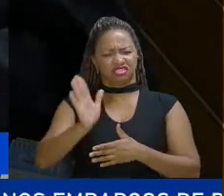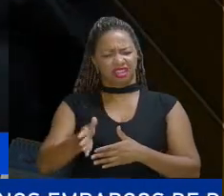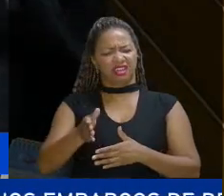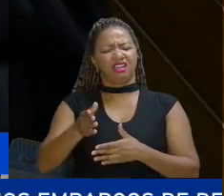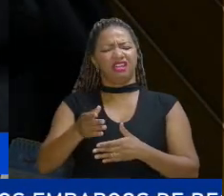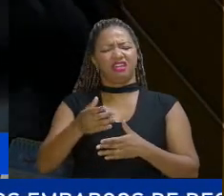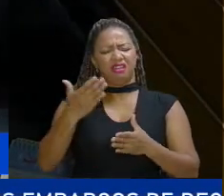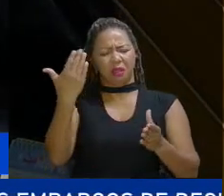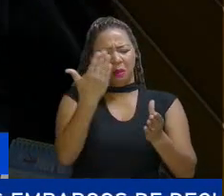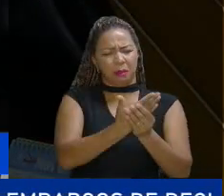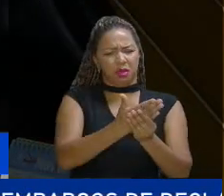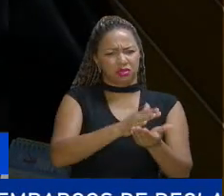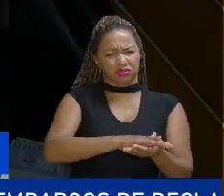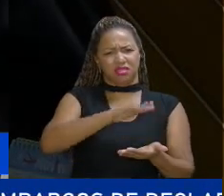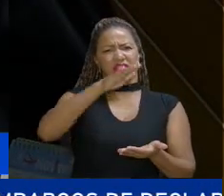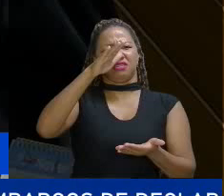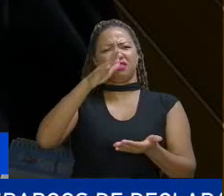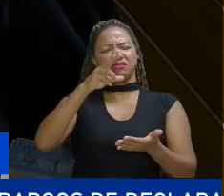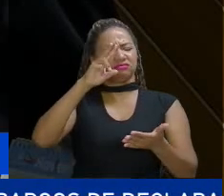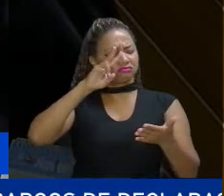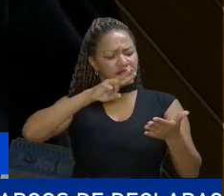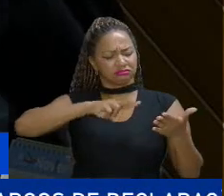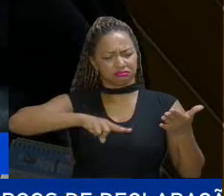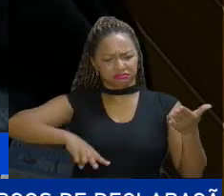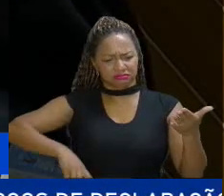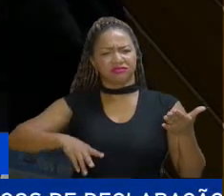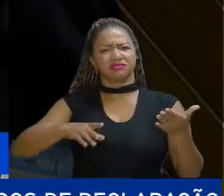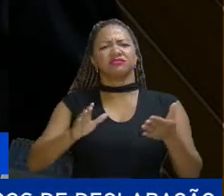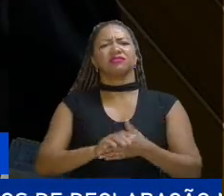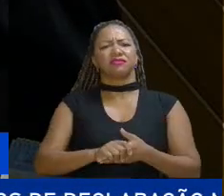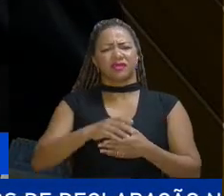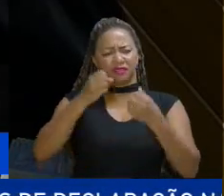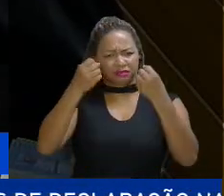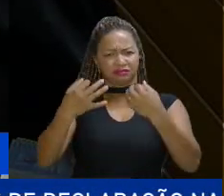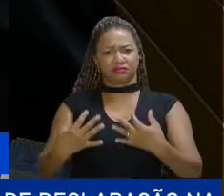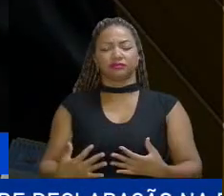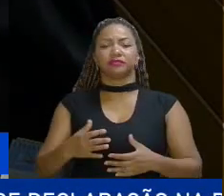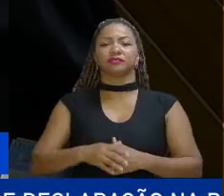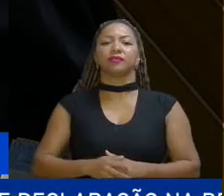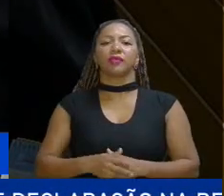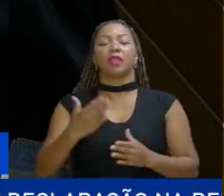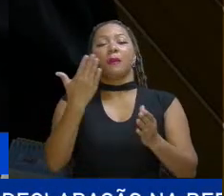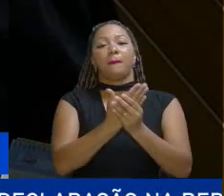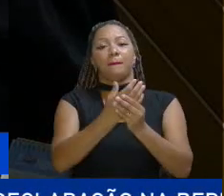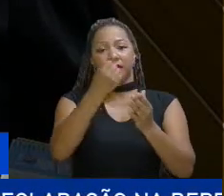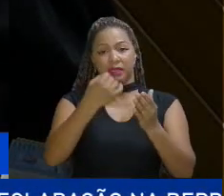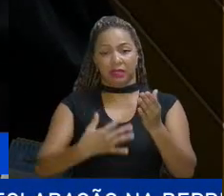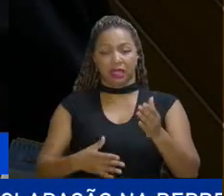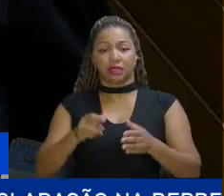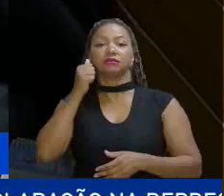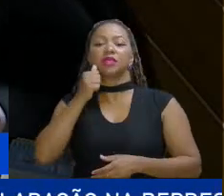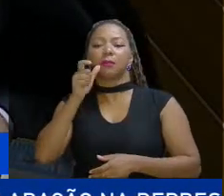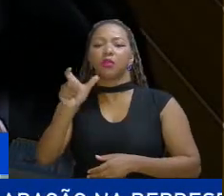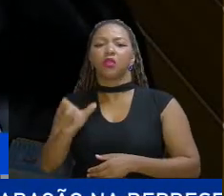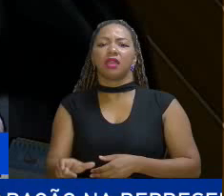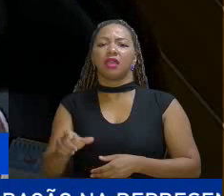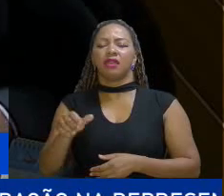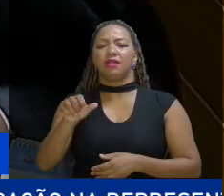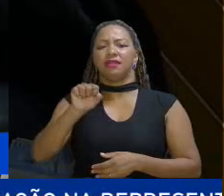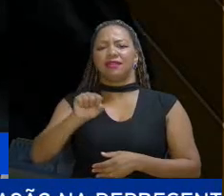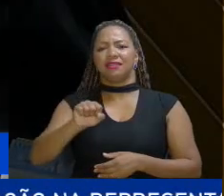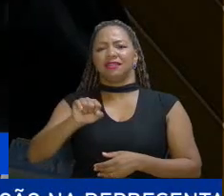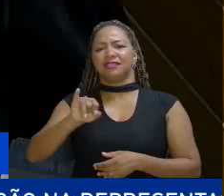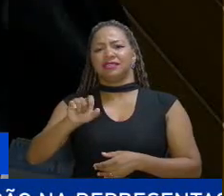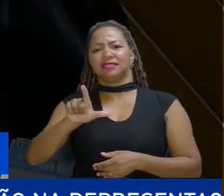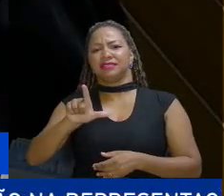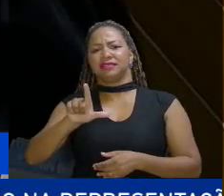matéria, como vocês virão, está mencionada por ela. Esses embargos são da Silvia, tem